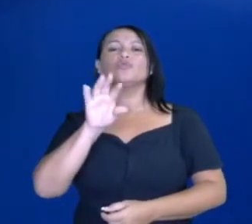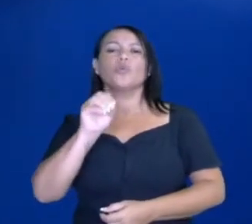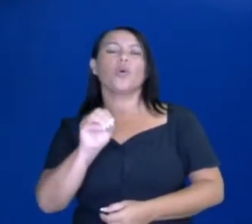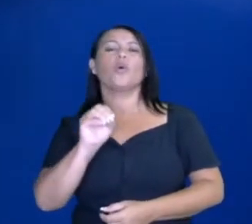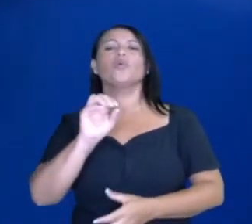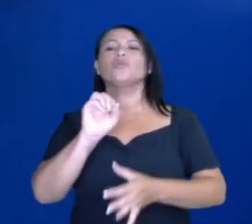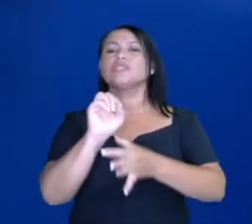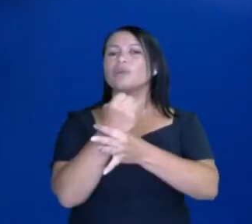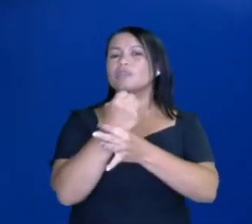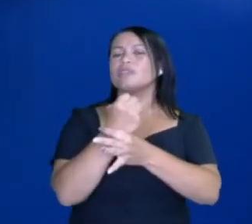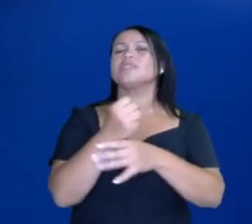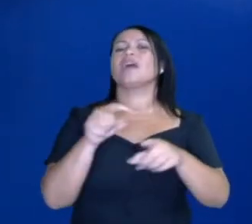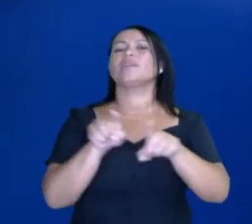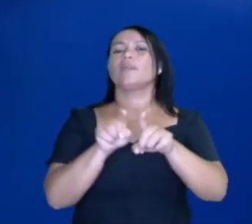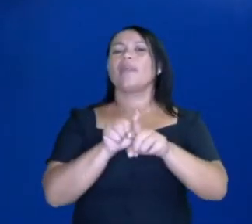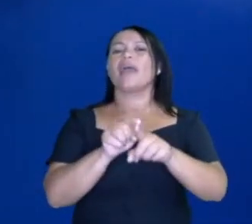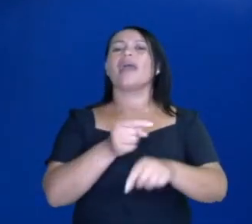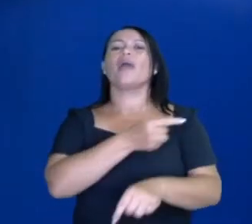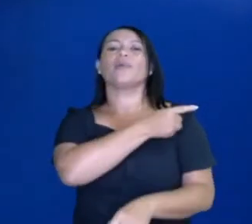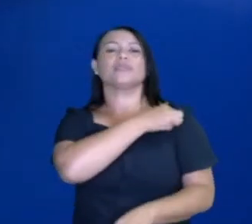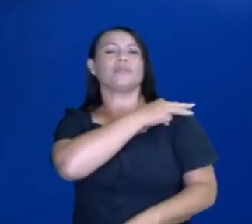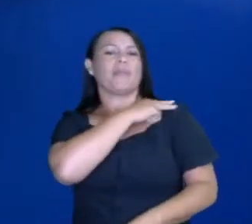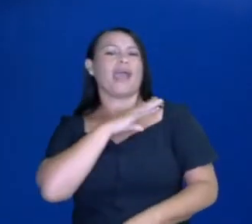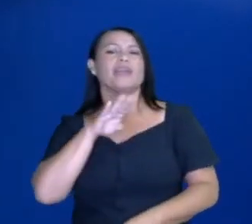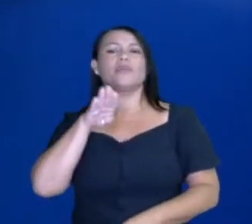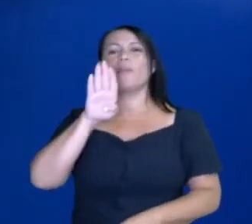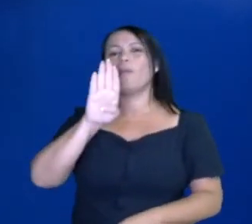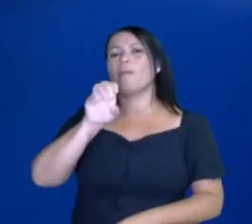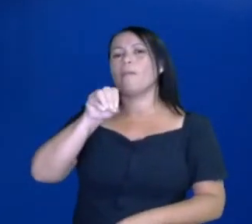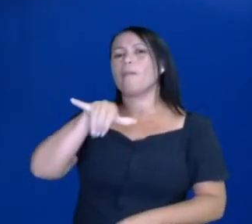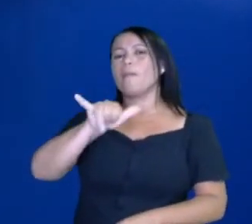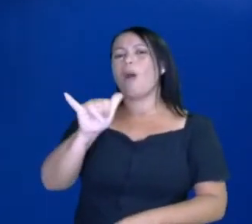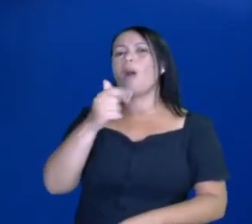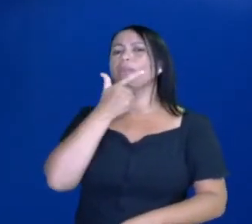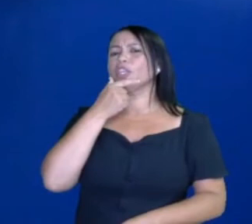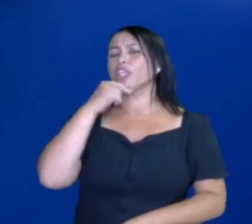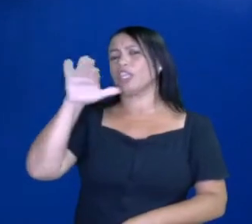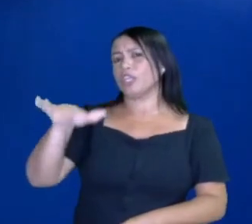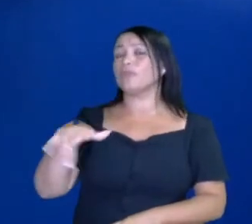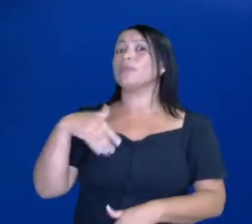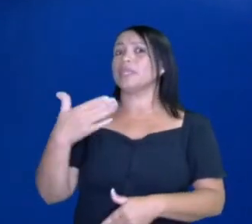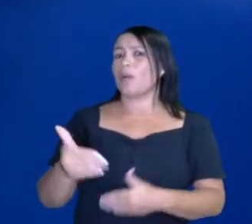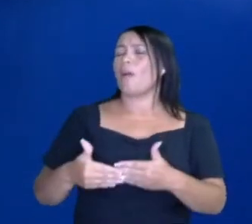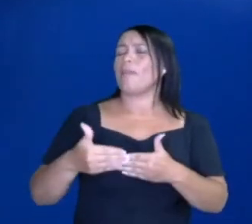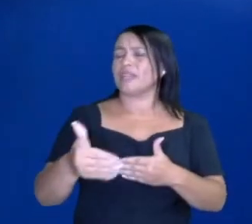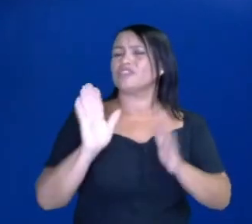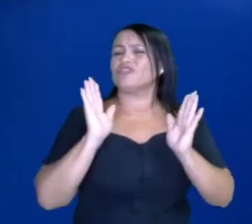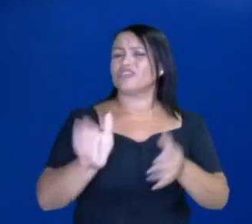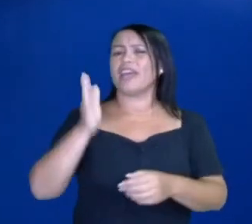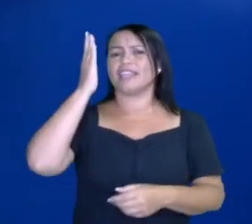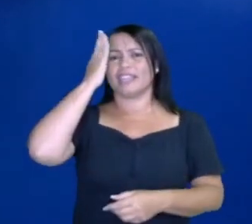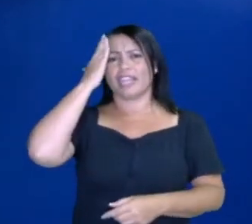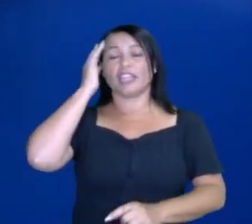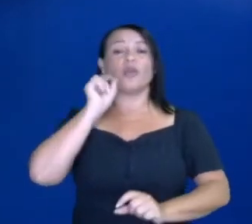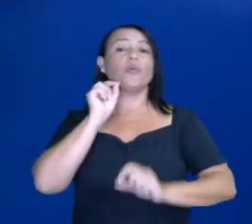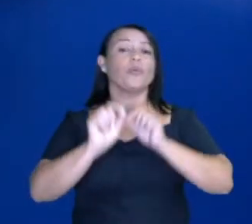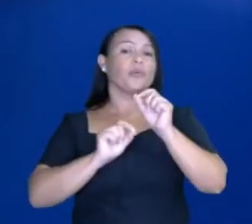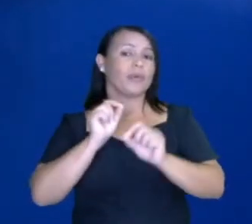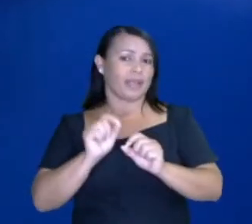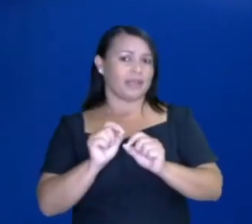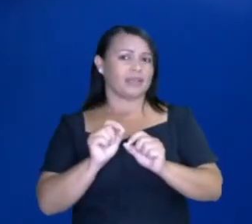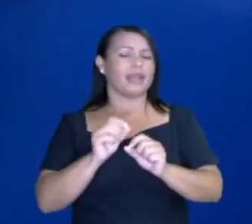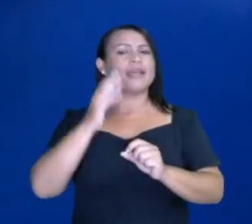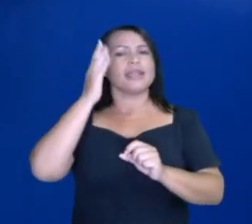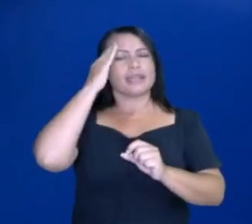social, high school, ensino médio, boy, garoto. Então, a partir disso, a gente entende o quê? A gente entende